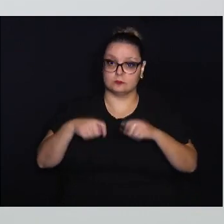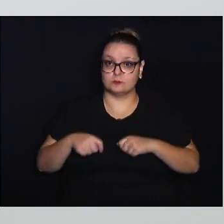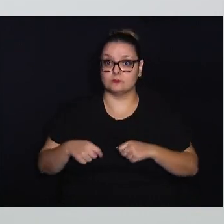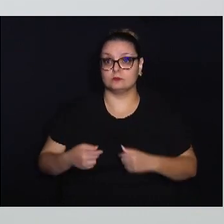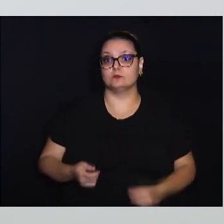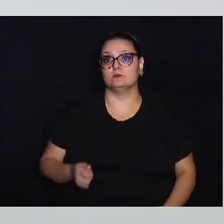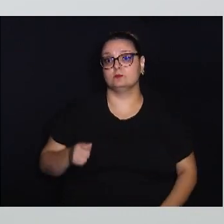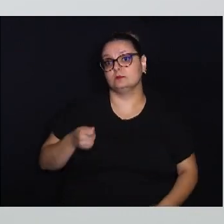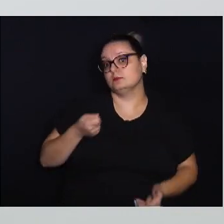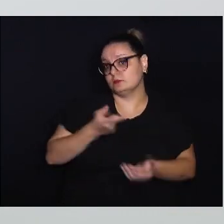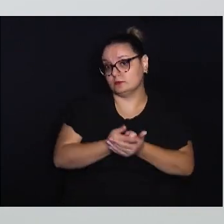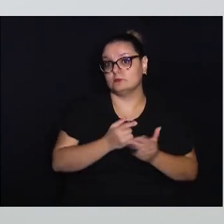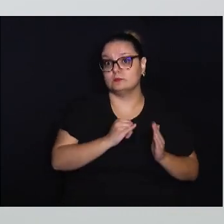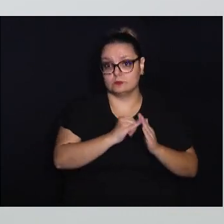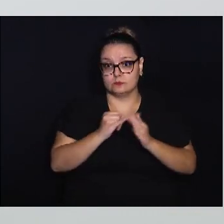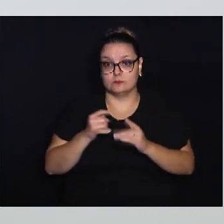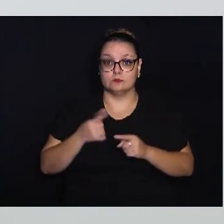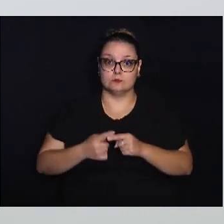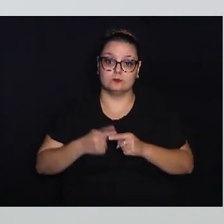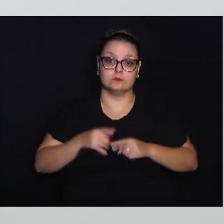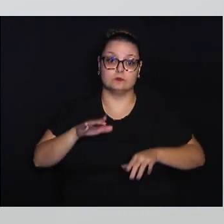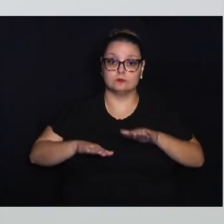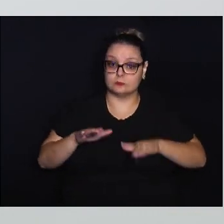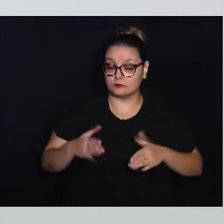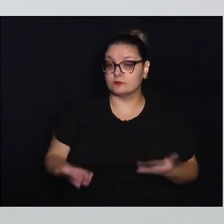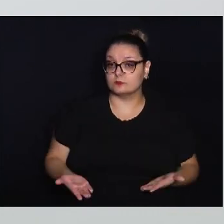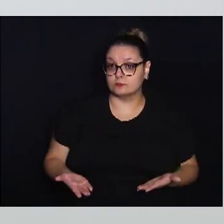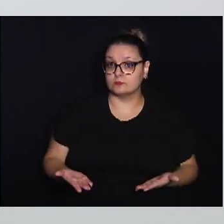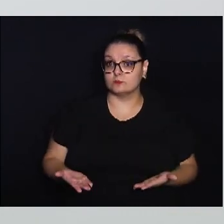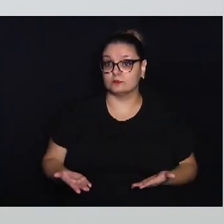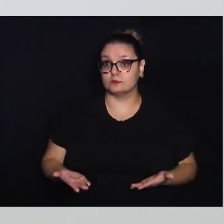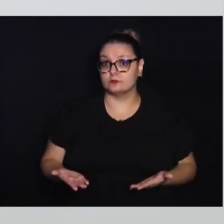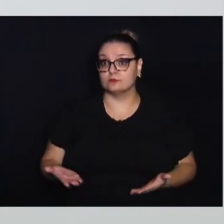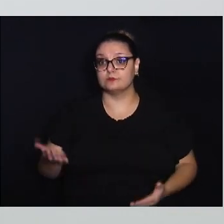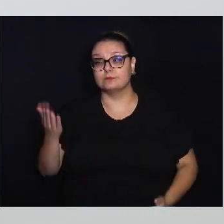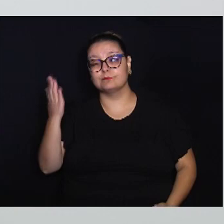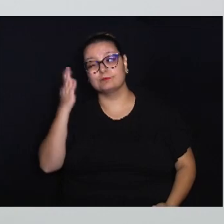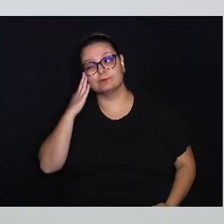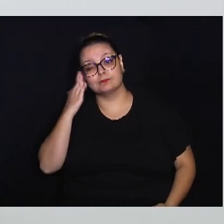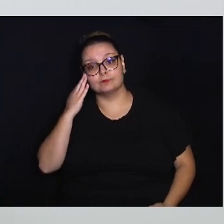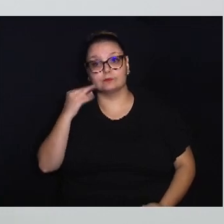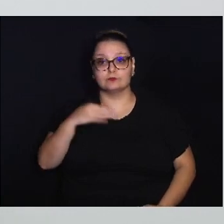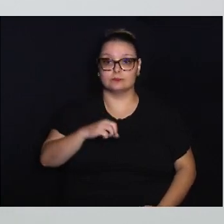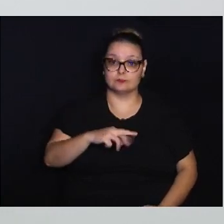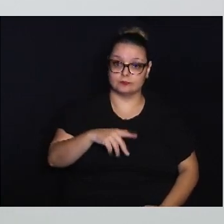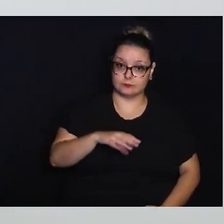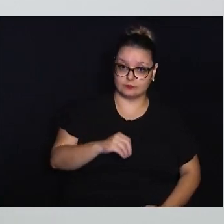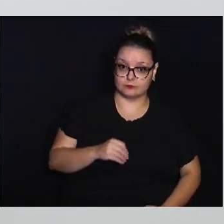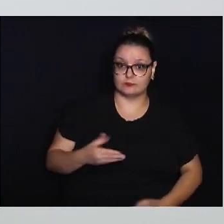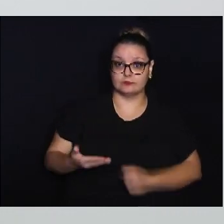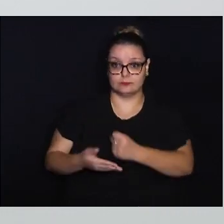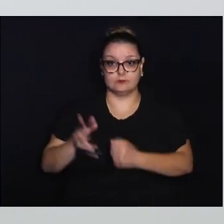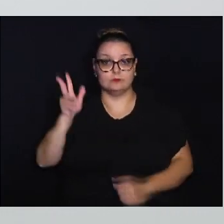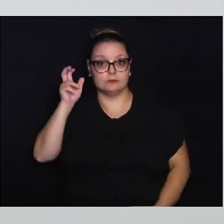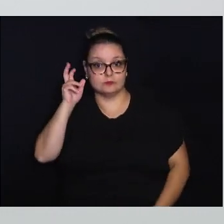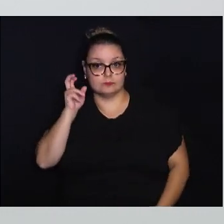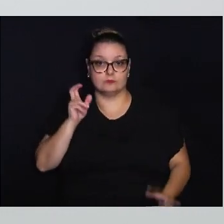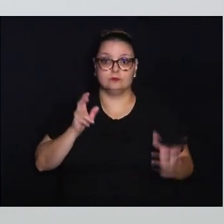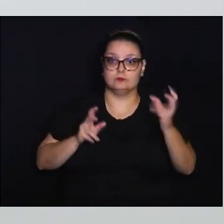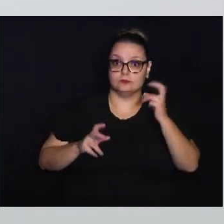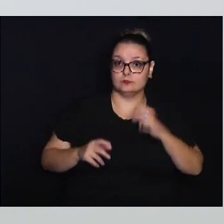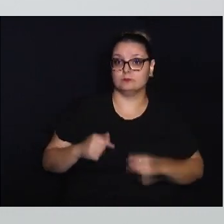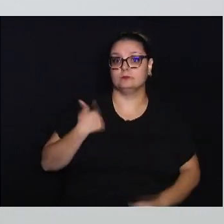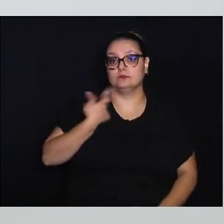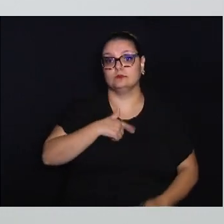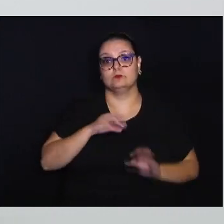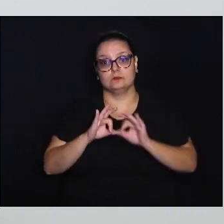consultoria efetiva em relação à aquisição do imóvel, porque muitas vezes a gente entende do mercado com base no que a gente ouve,